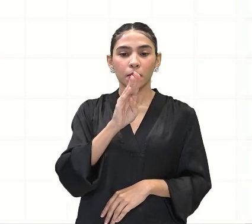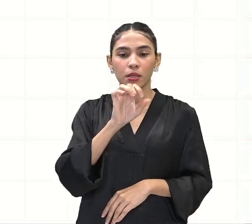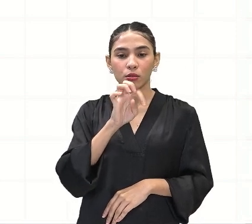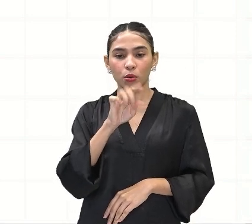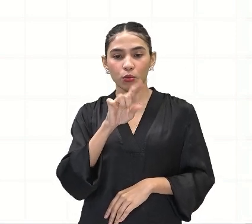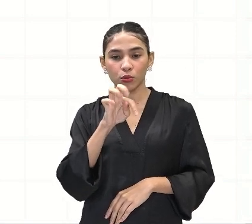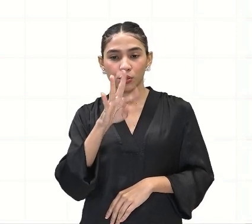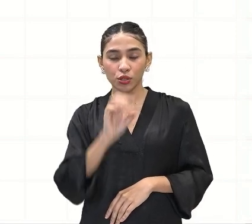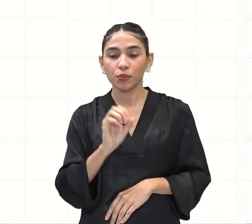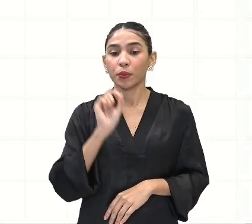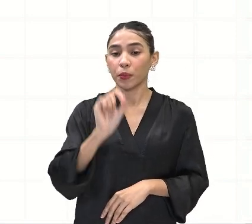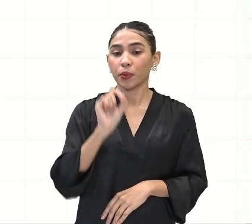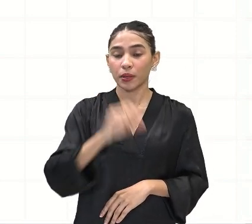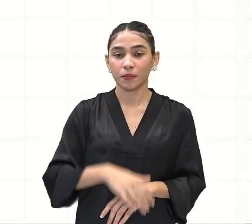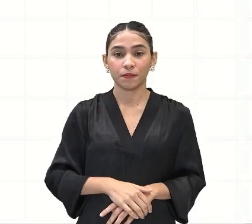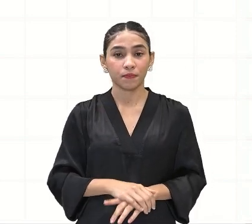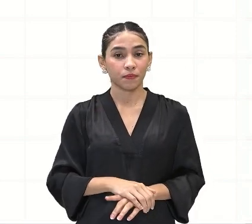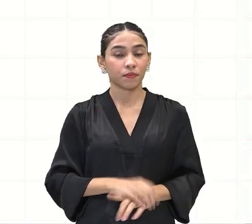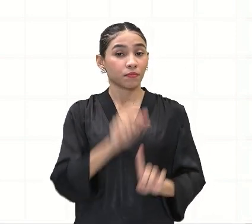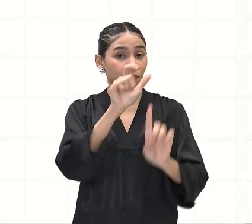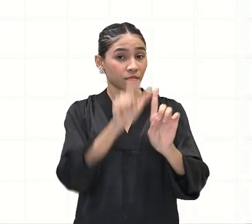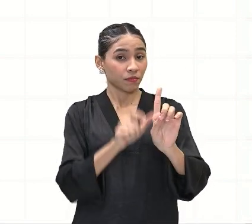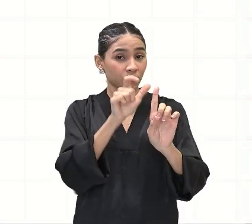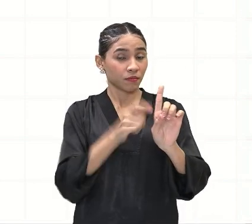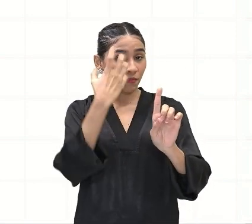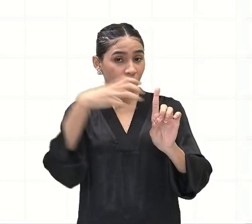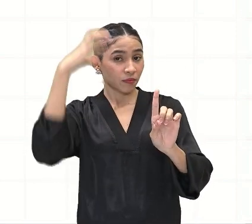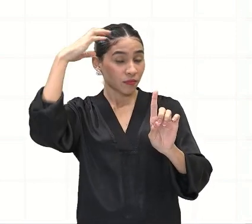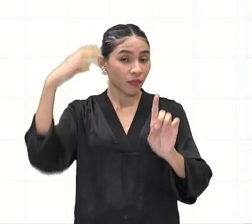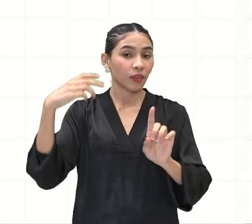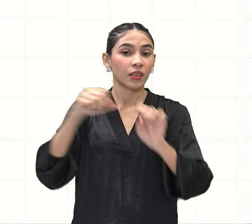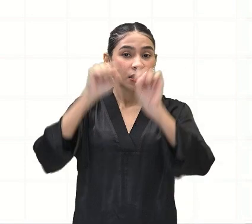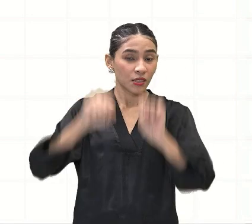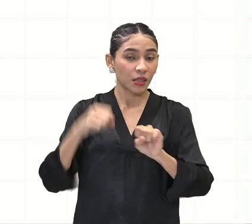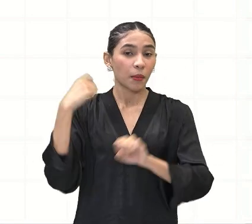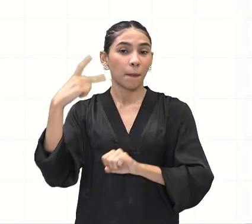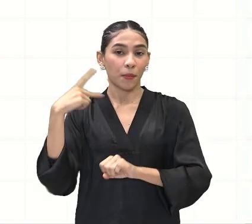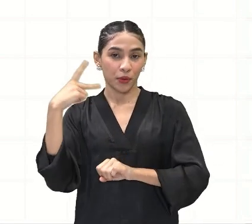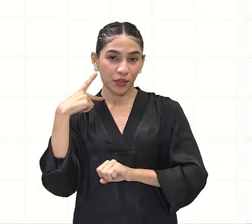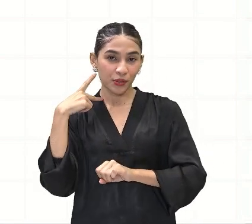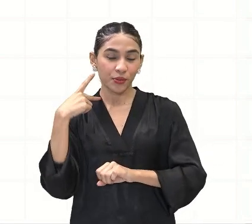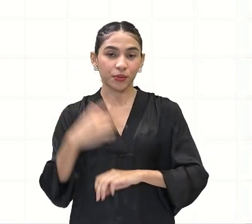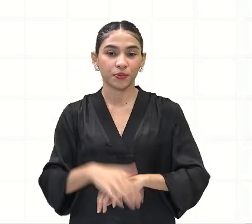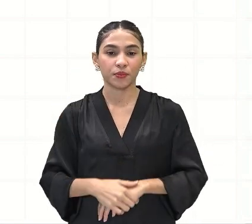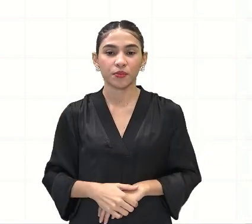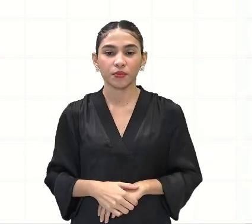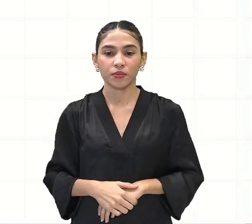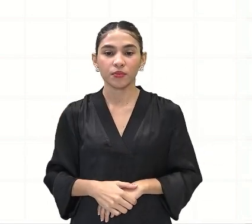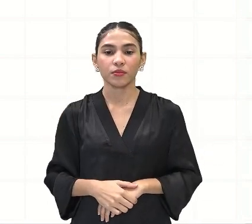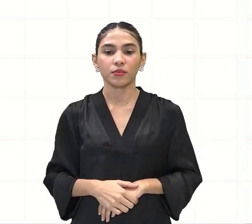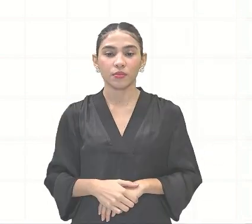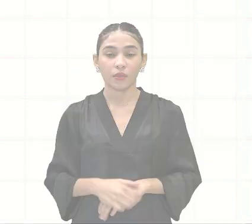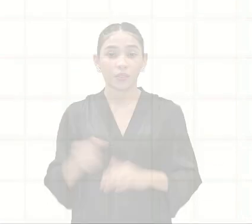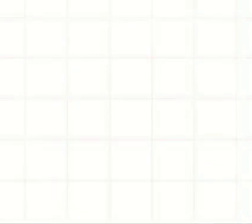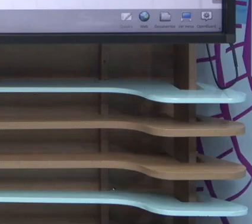mais, nada menos do que o sistema político, né, que era implementado